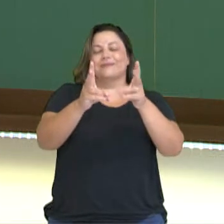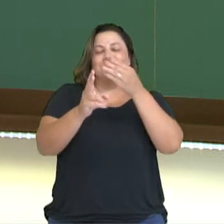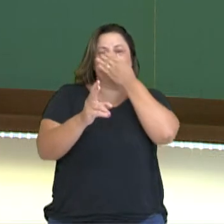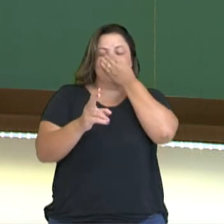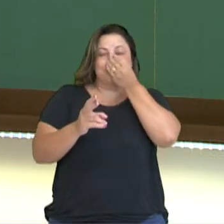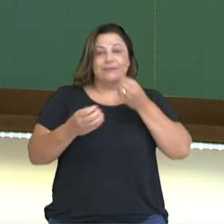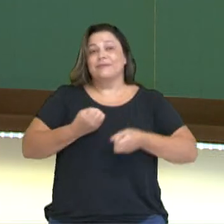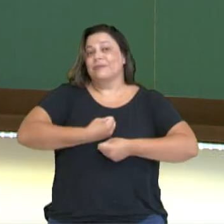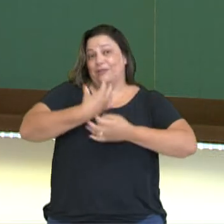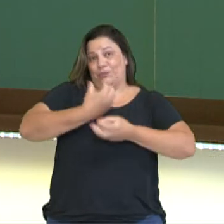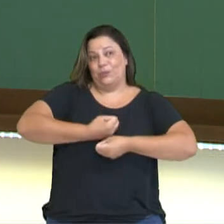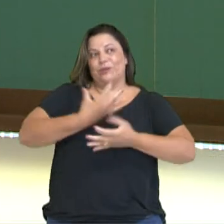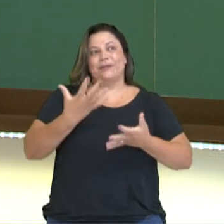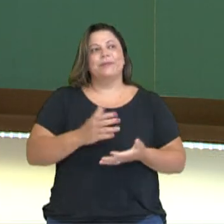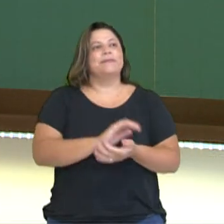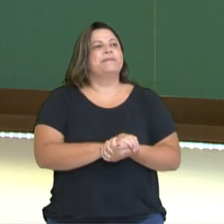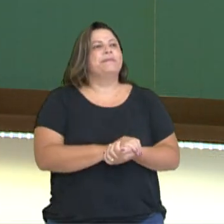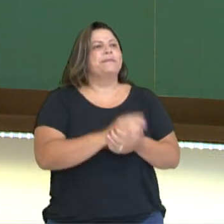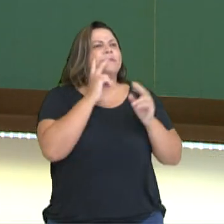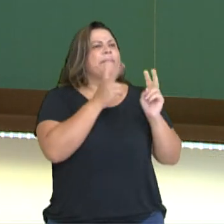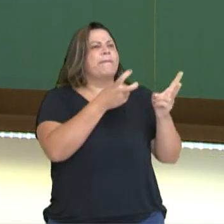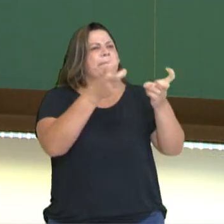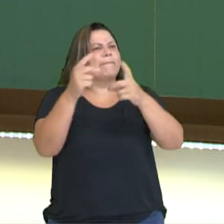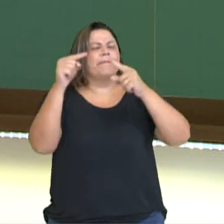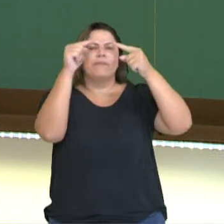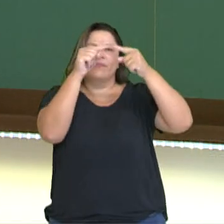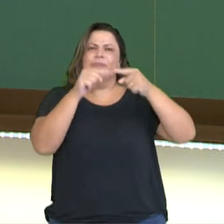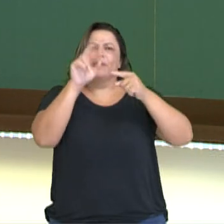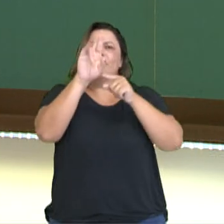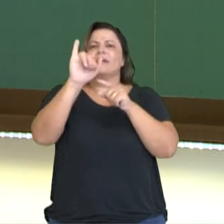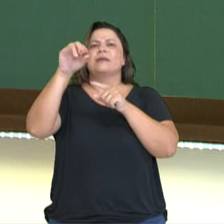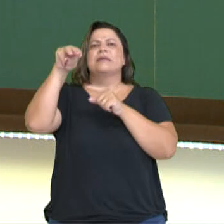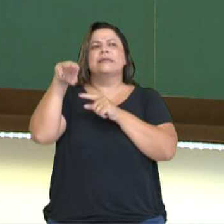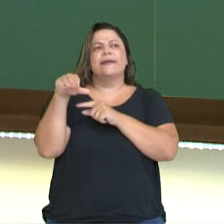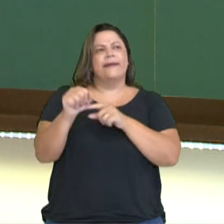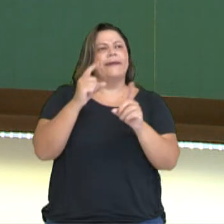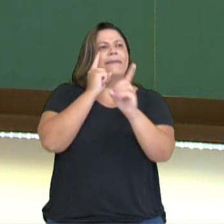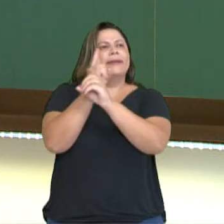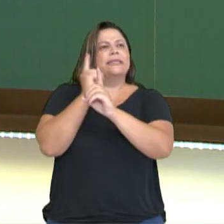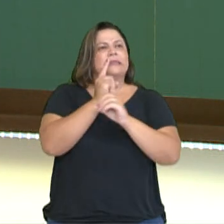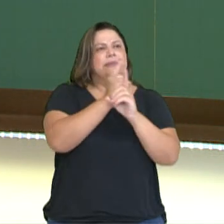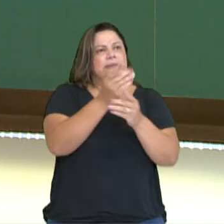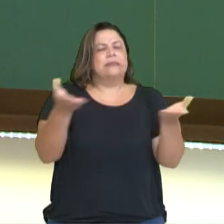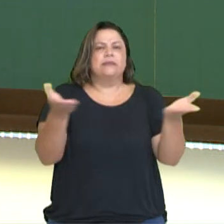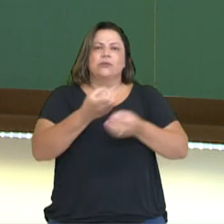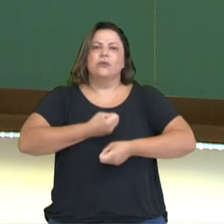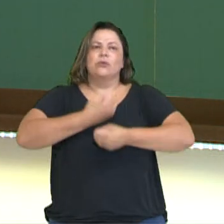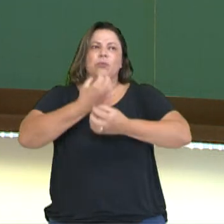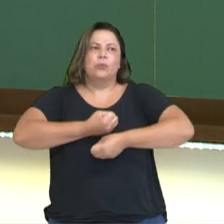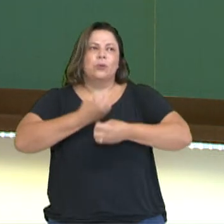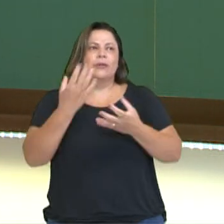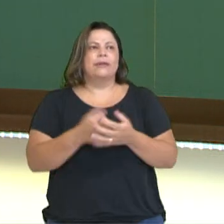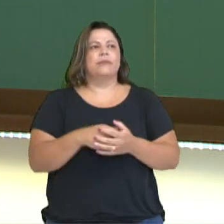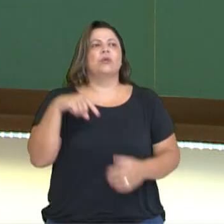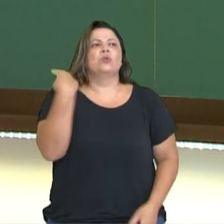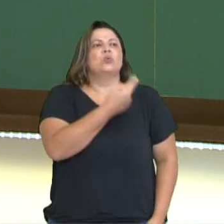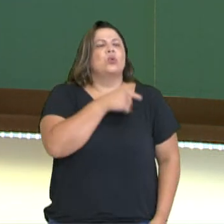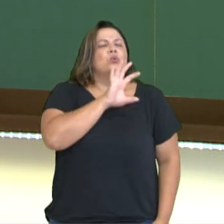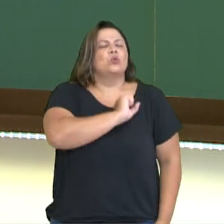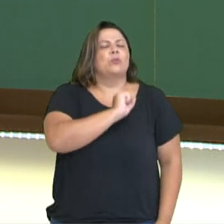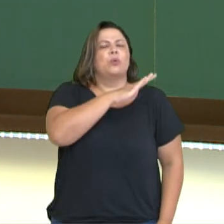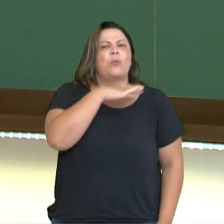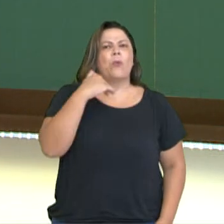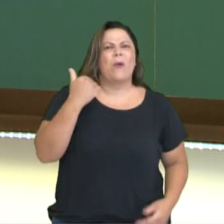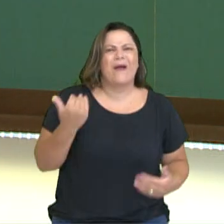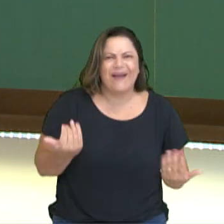poema aqui, ó. Veja como são as rimas encontradas, que encontramos neste poema. Então, olha aqui. Nosso amor morreu,